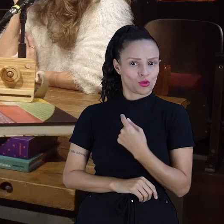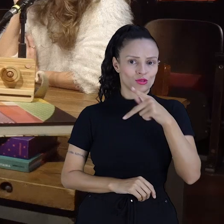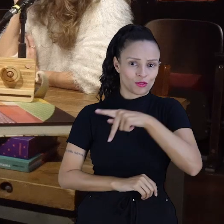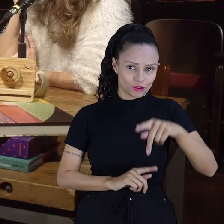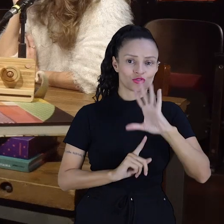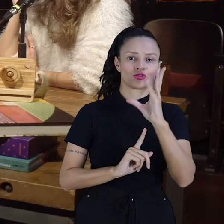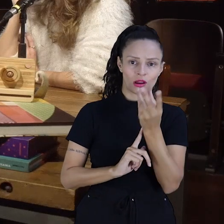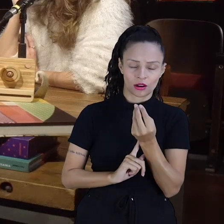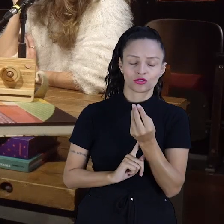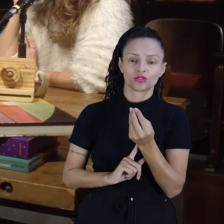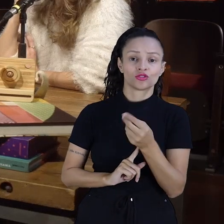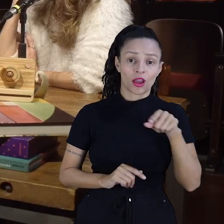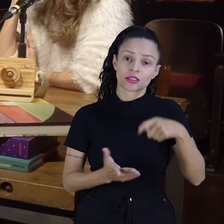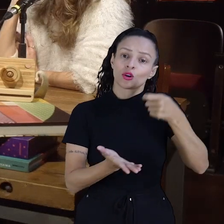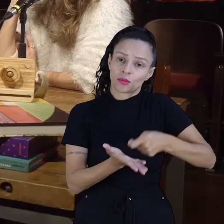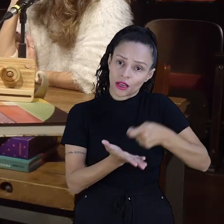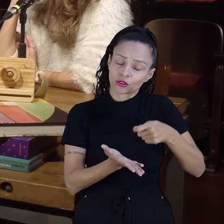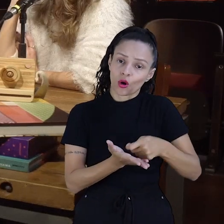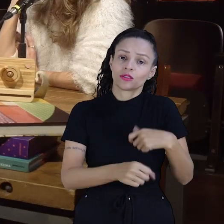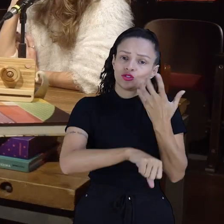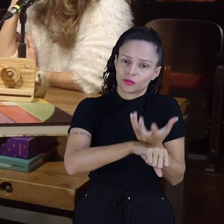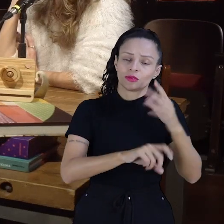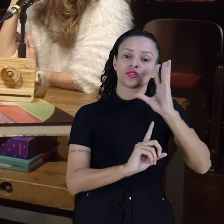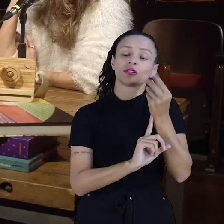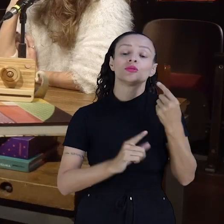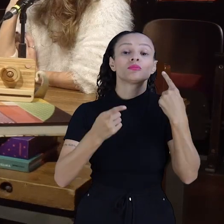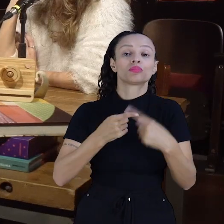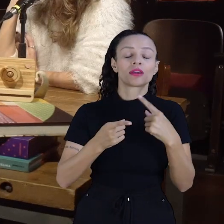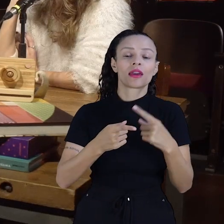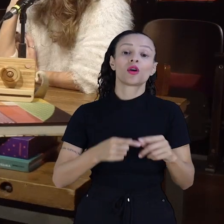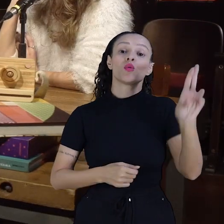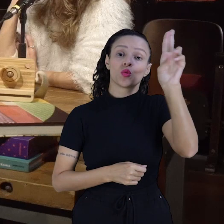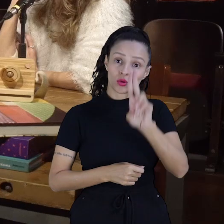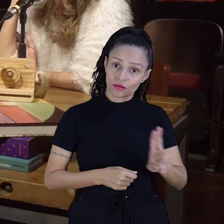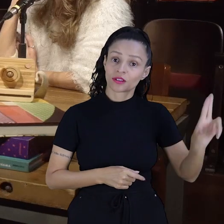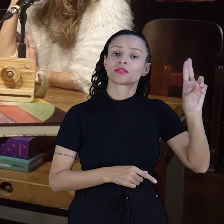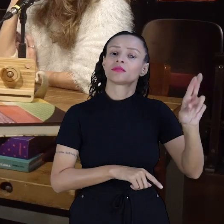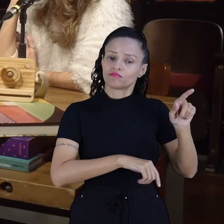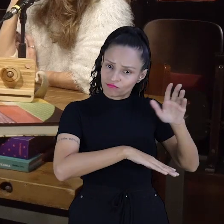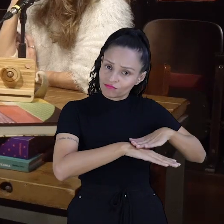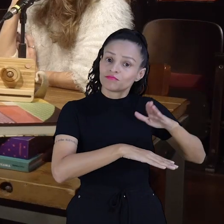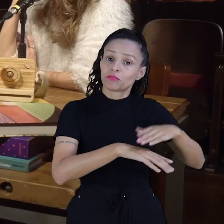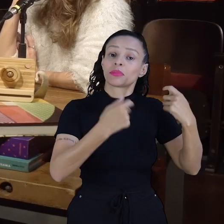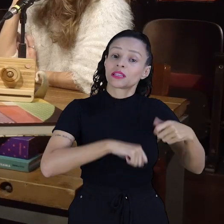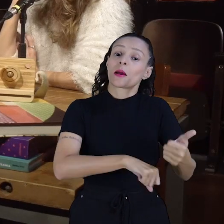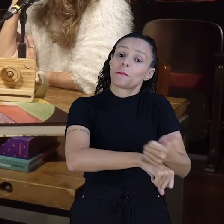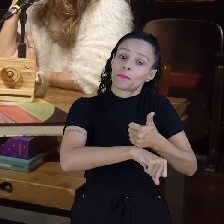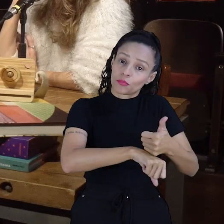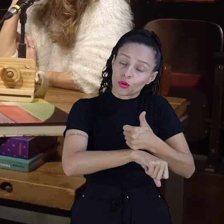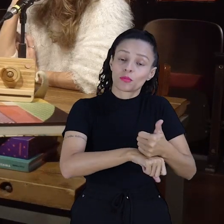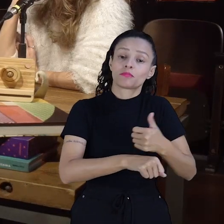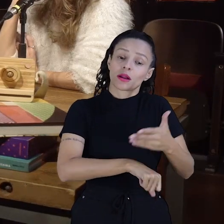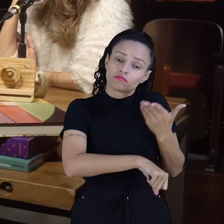avanço para nós, professores de arte, ter essa obrigatoriedade, porque fez com que as universidades também